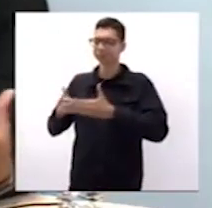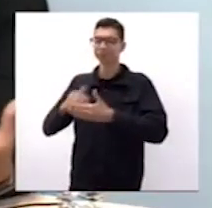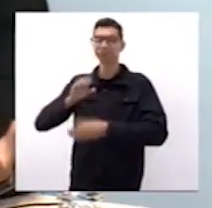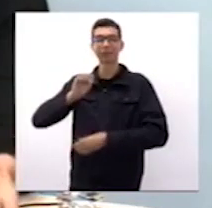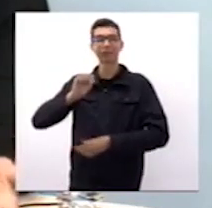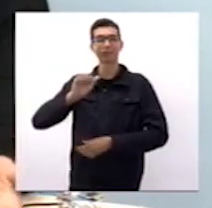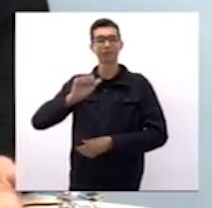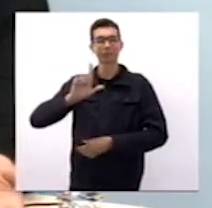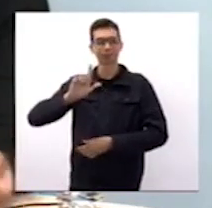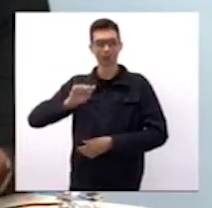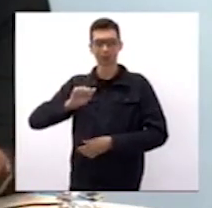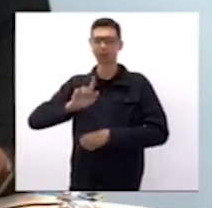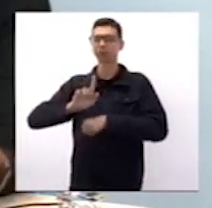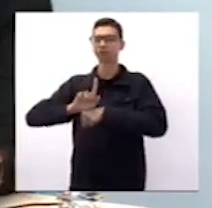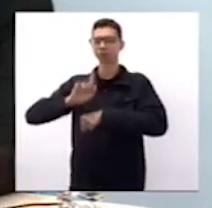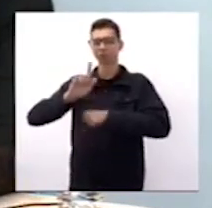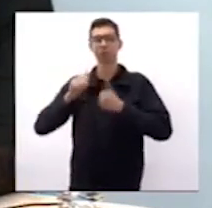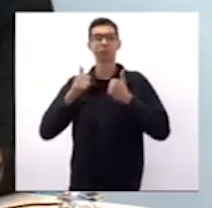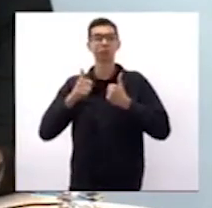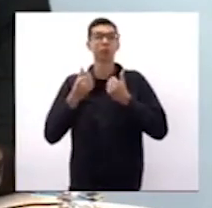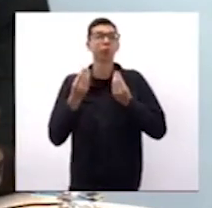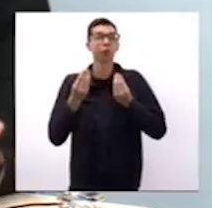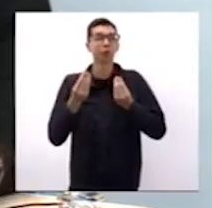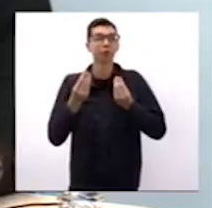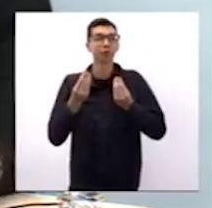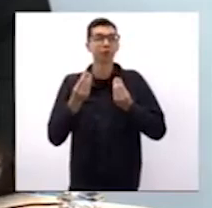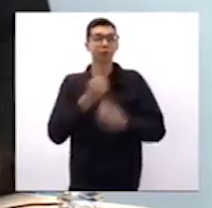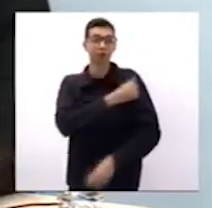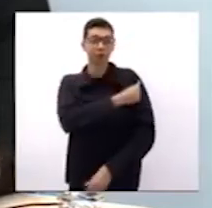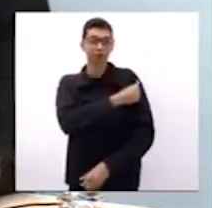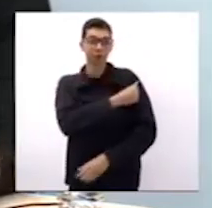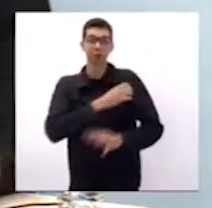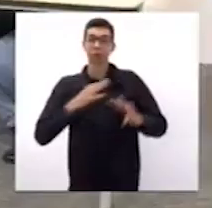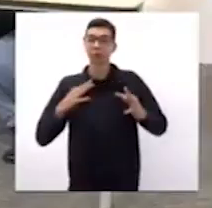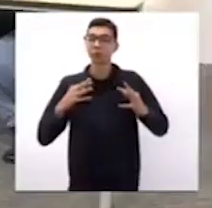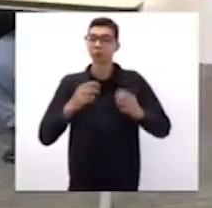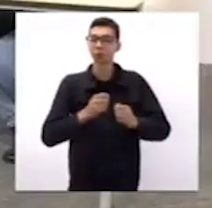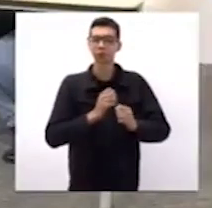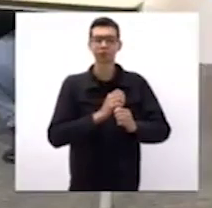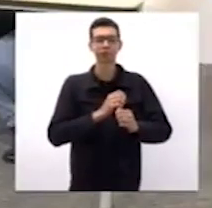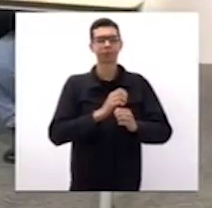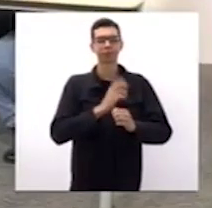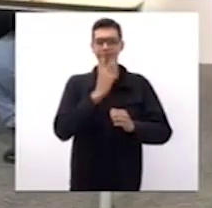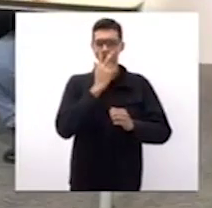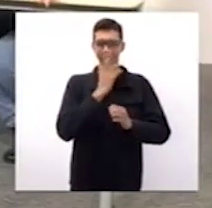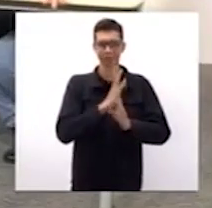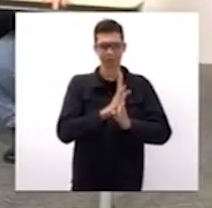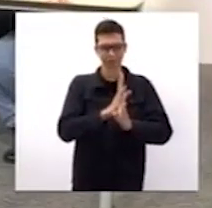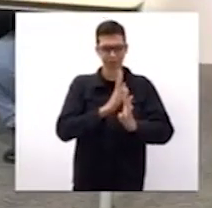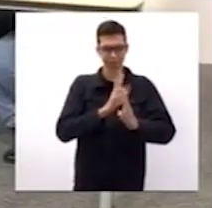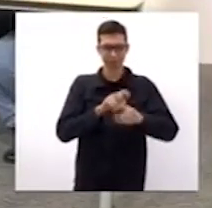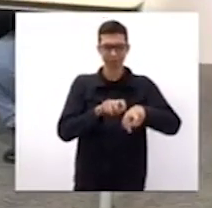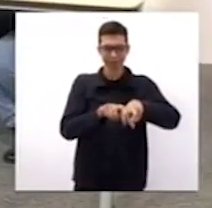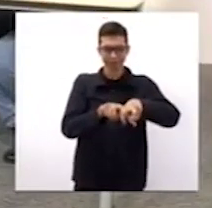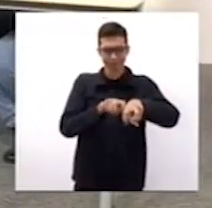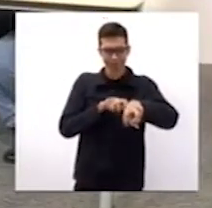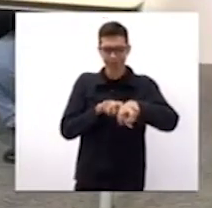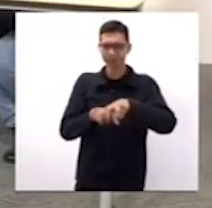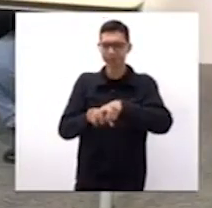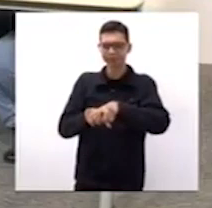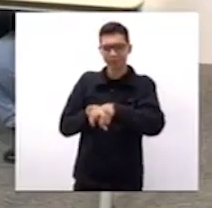gestão satisfatória, quando os alunos estão todos sentados nas suas fileiras. E a gente sabe que não é bem assim.